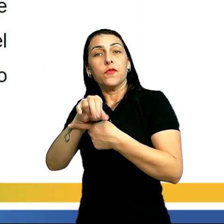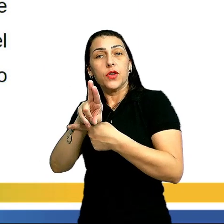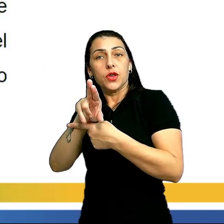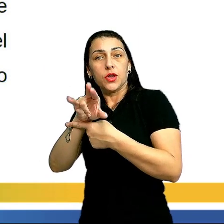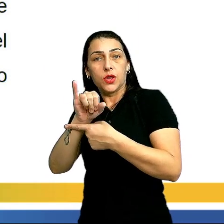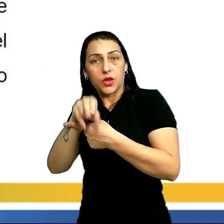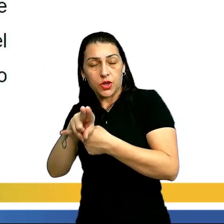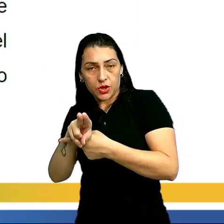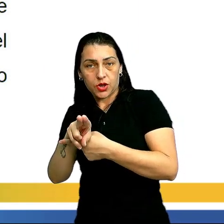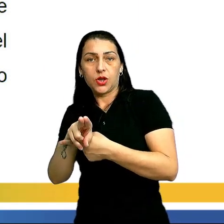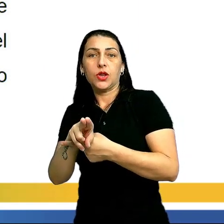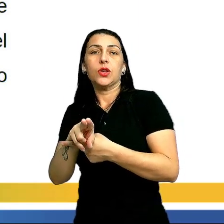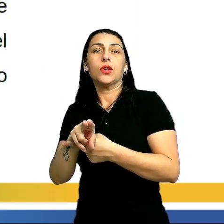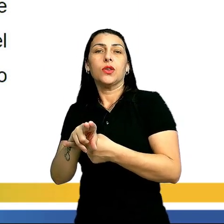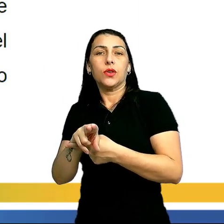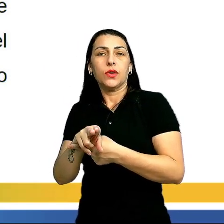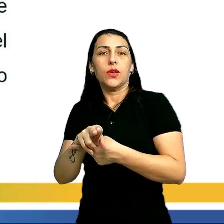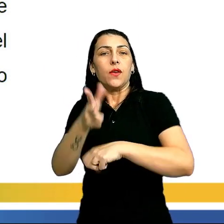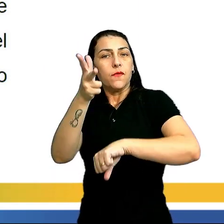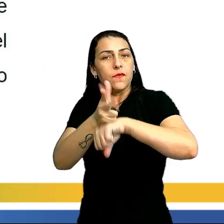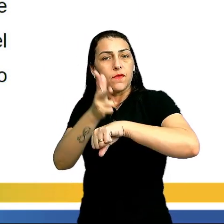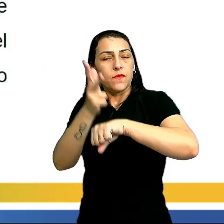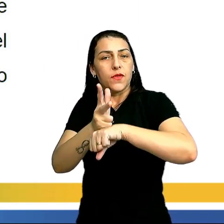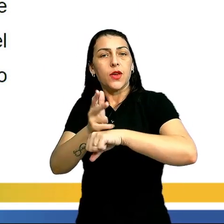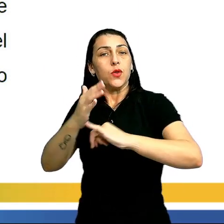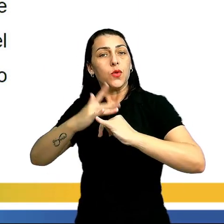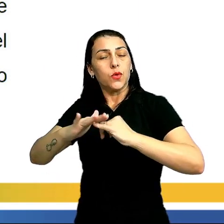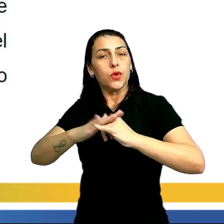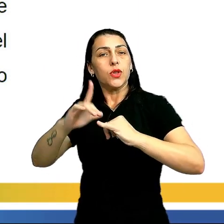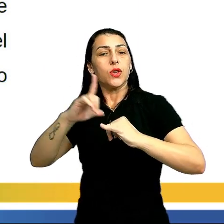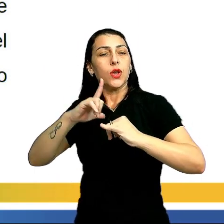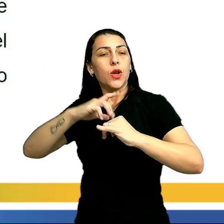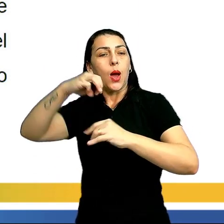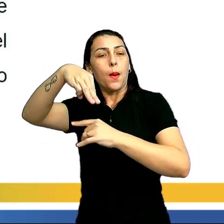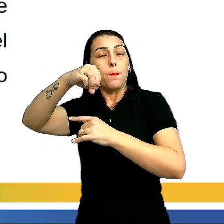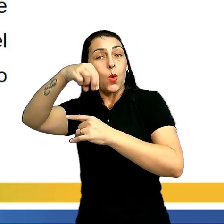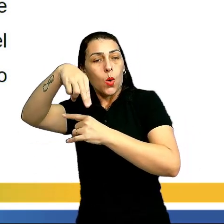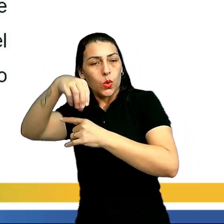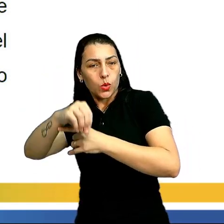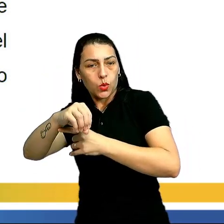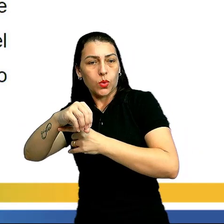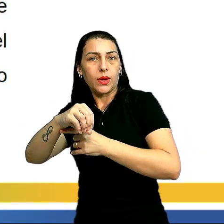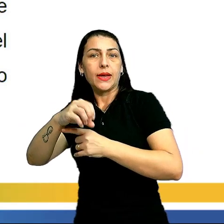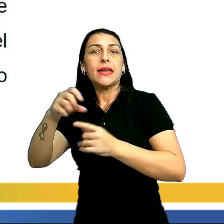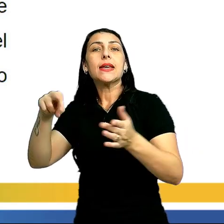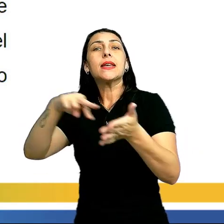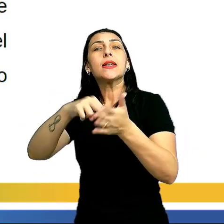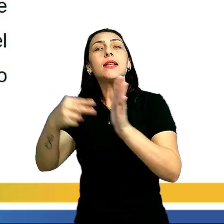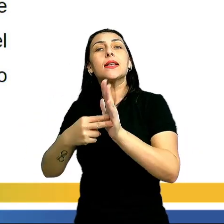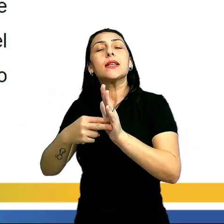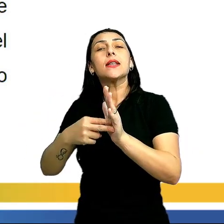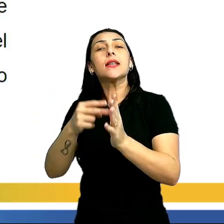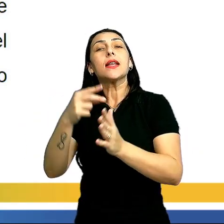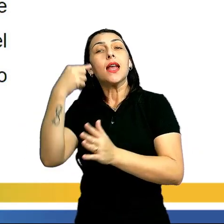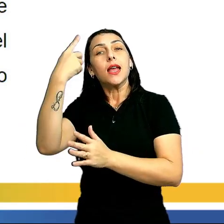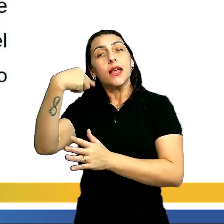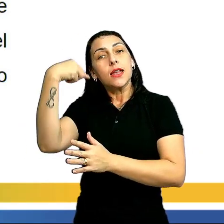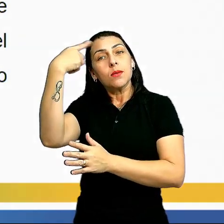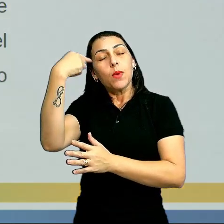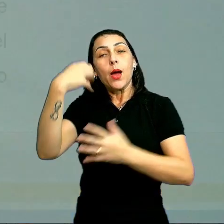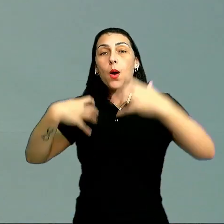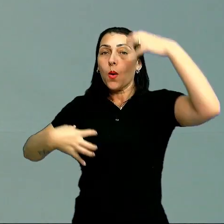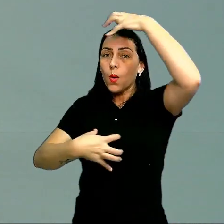lá durante a partida. Em vídeo disponível no YouTube, ouvia-se a palavra mono, que em espanhol quer dizer